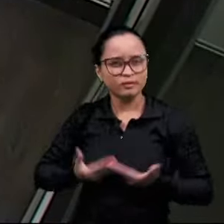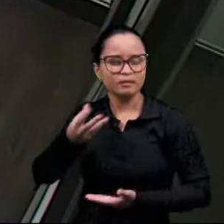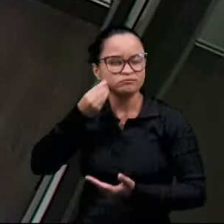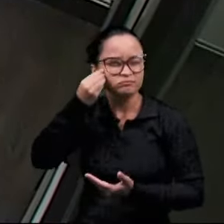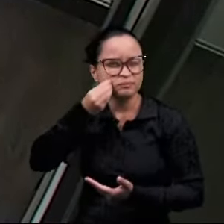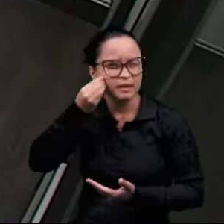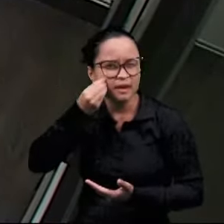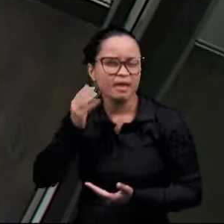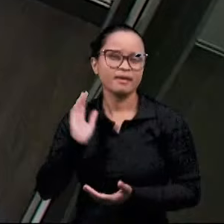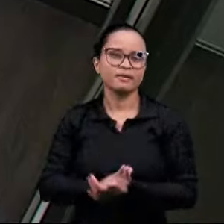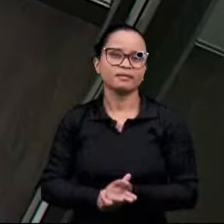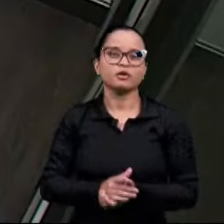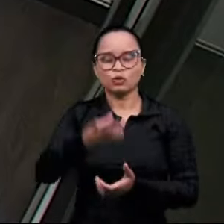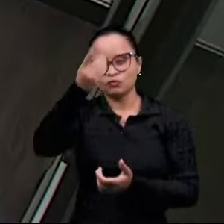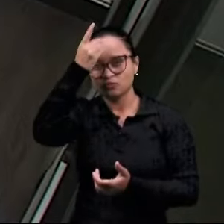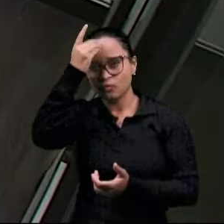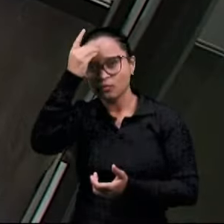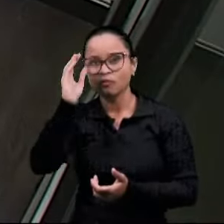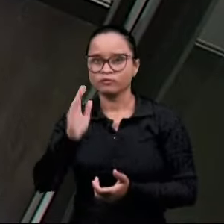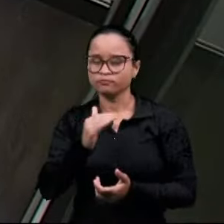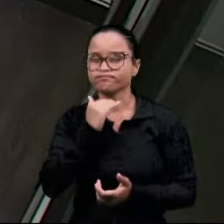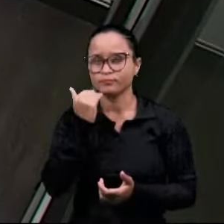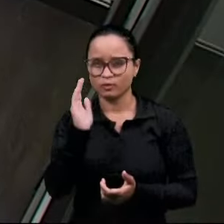de dons, maravilhoso.